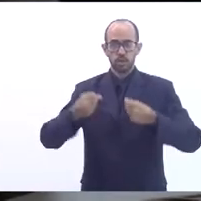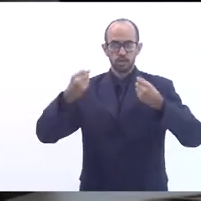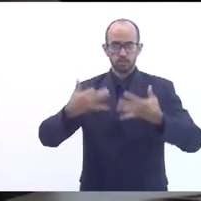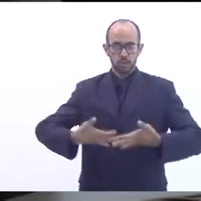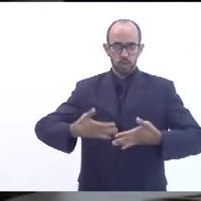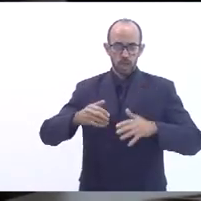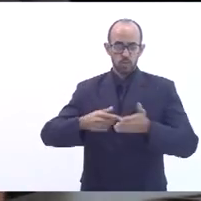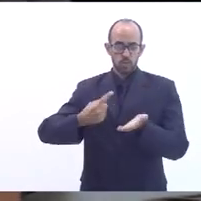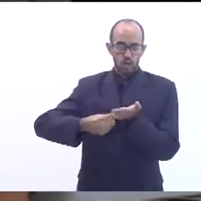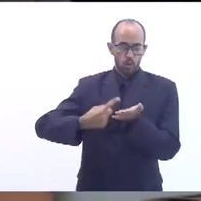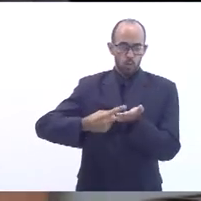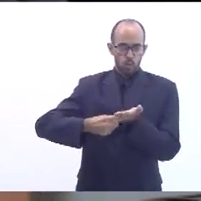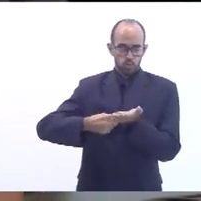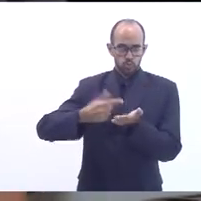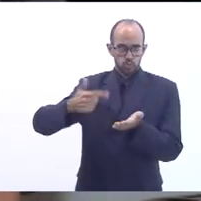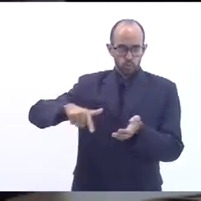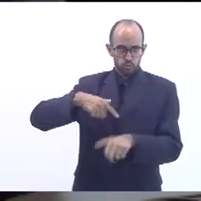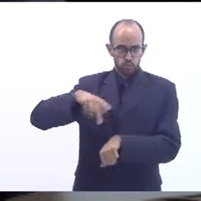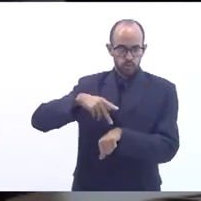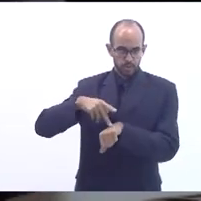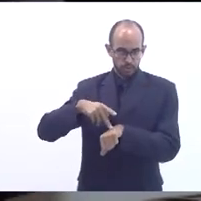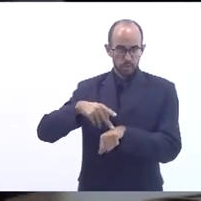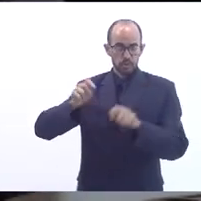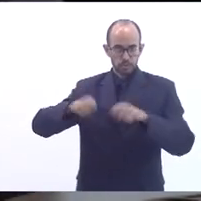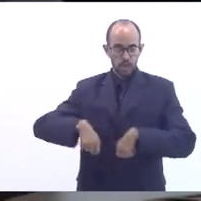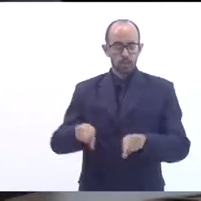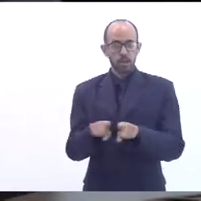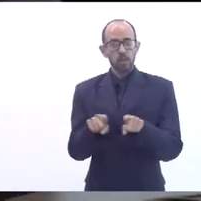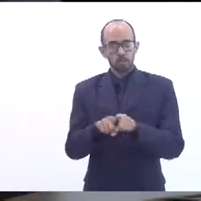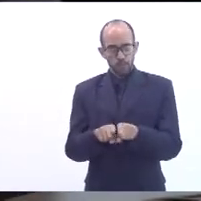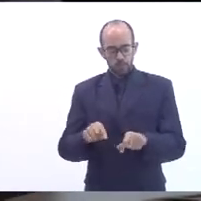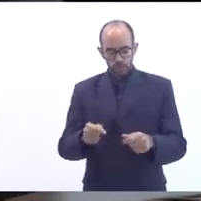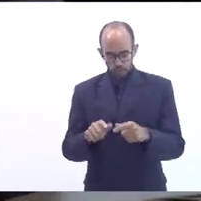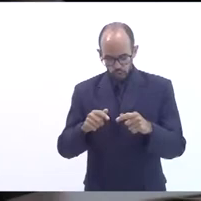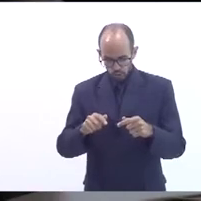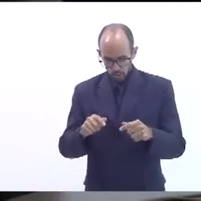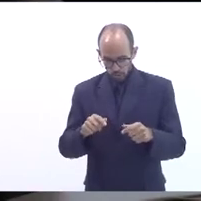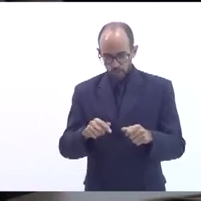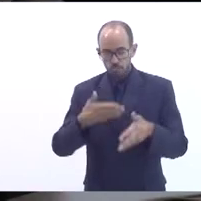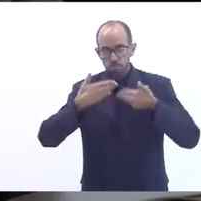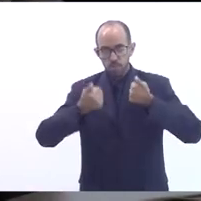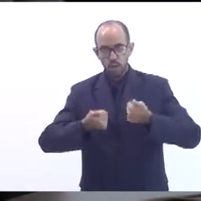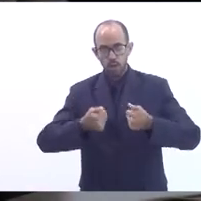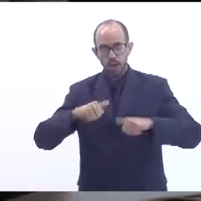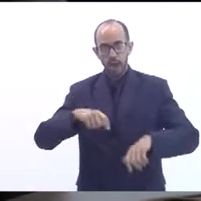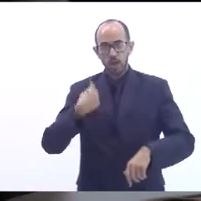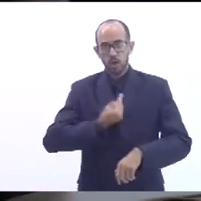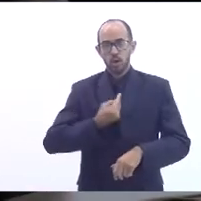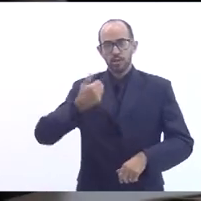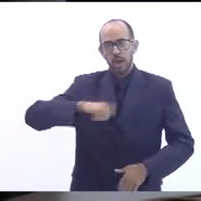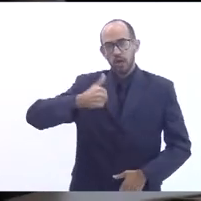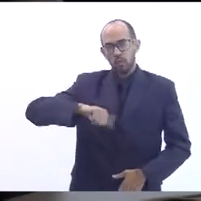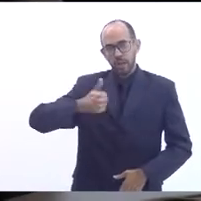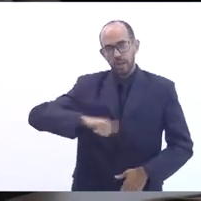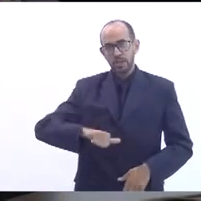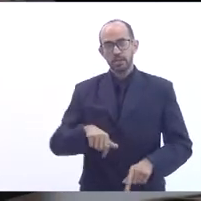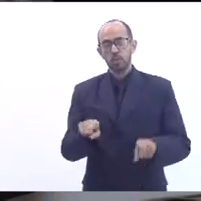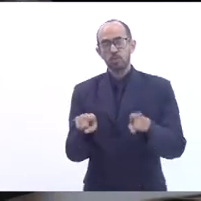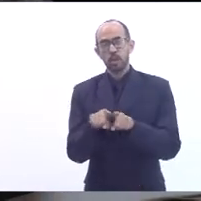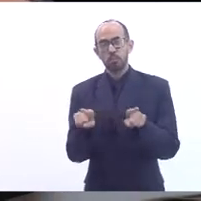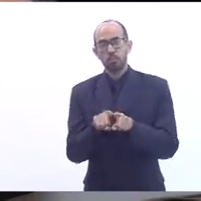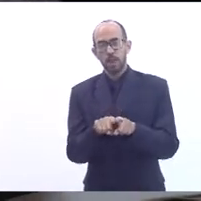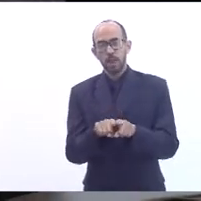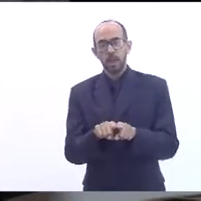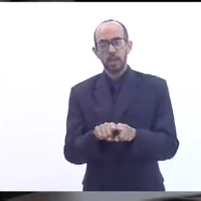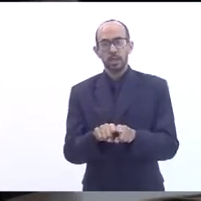autor nacional é nós também podemos começar a aprimorar a nossa análise em cima